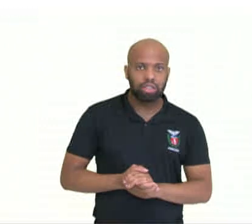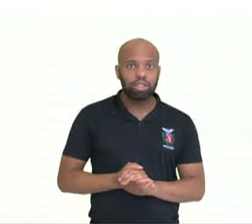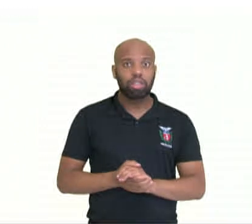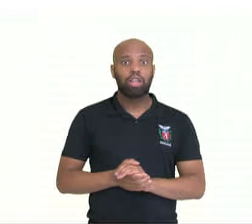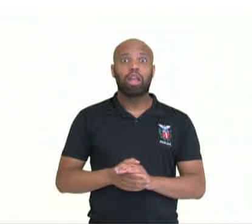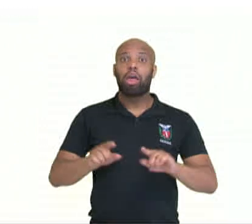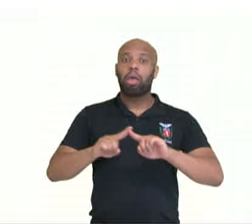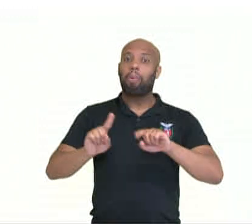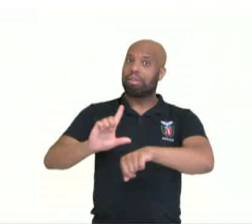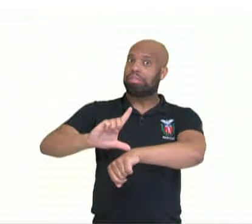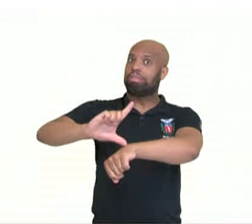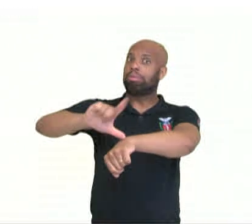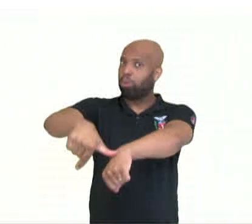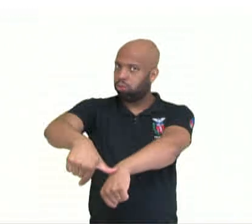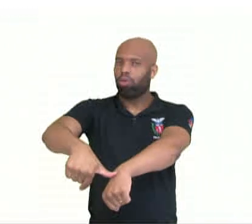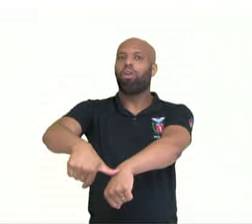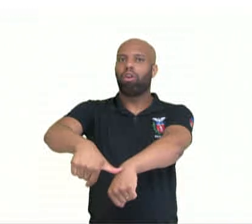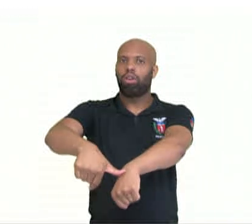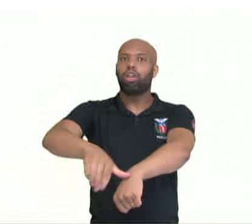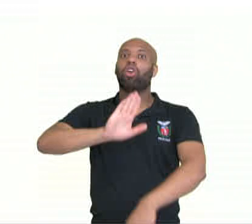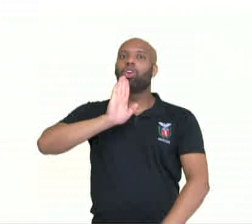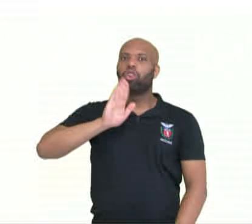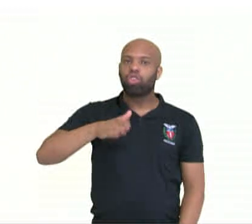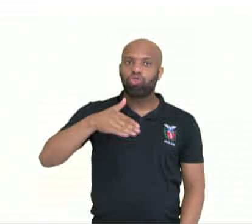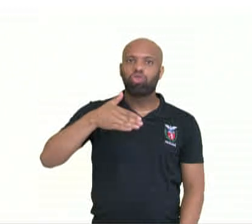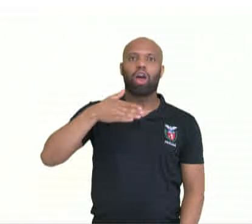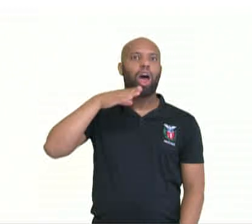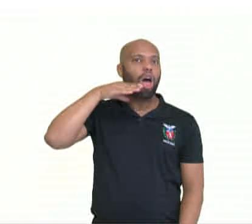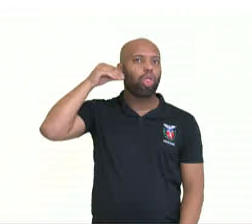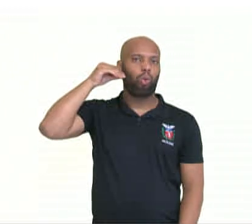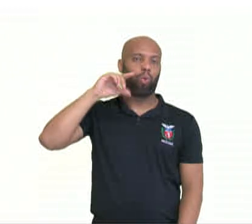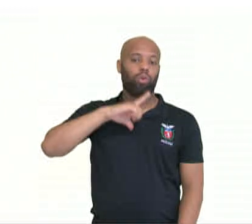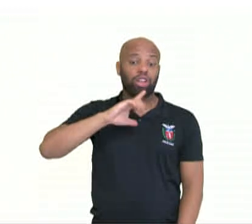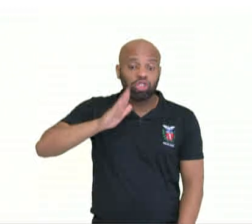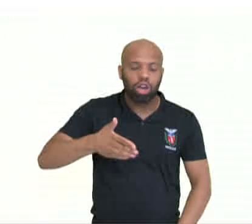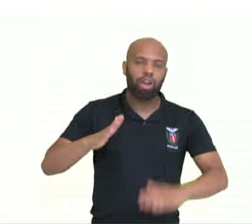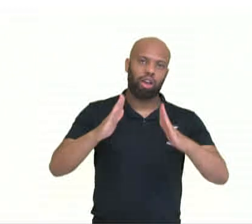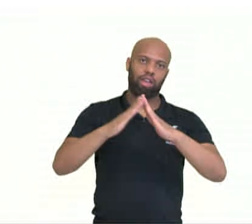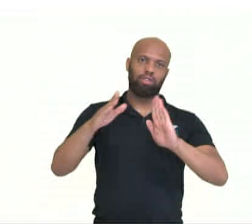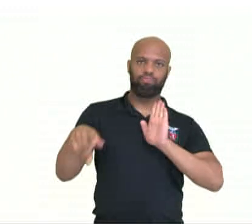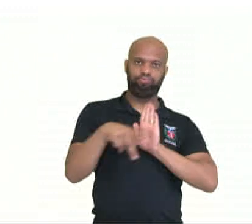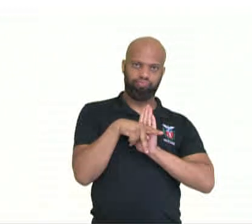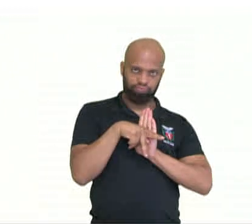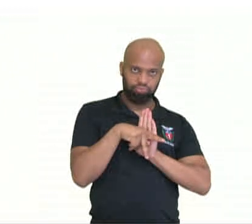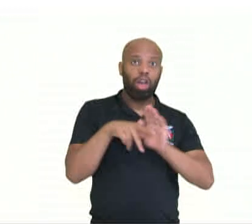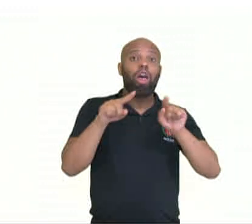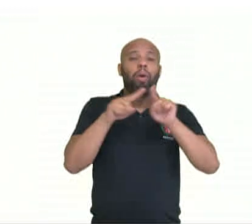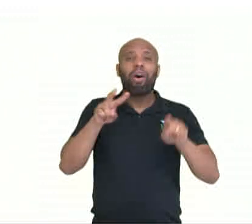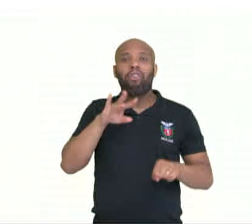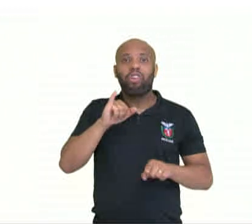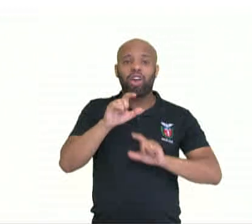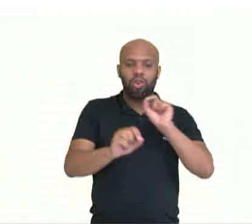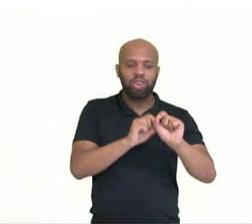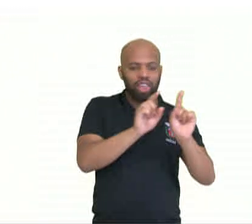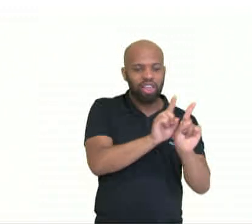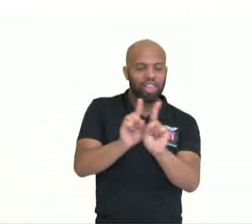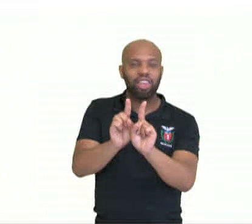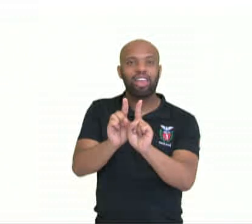disso. Qual foi a surpresa que você preparou? Será um final óbvio?